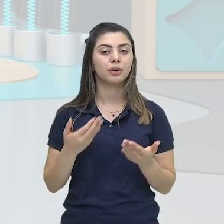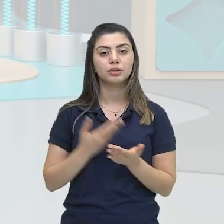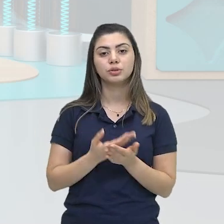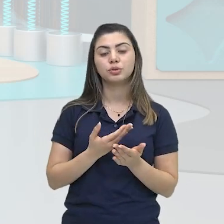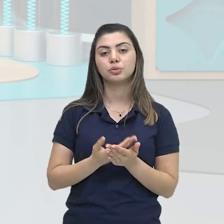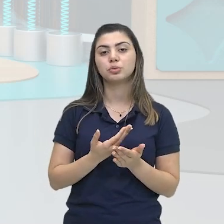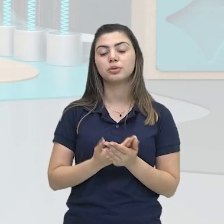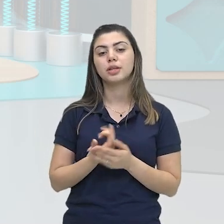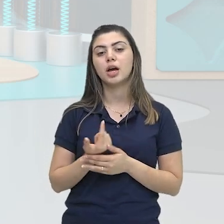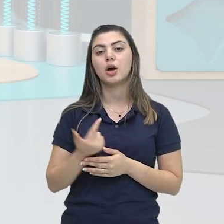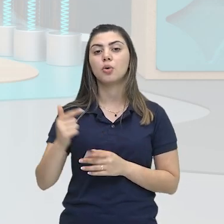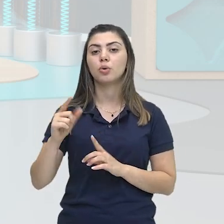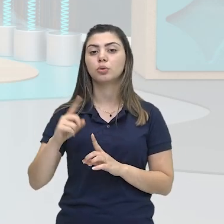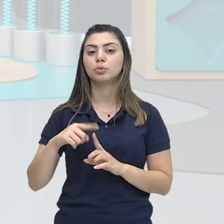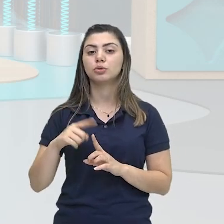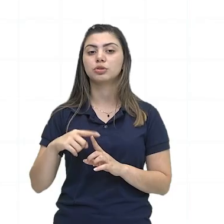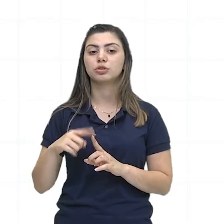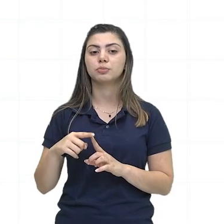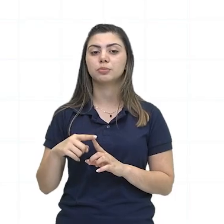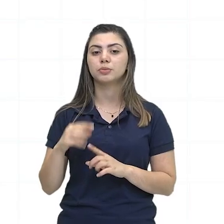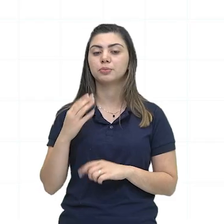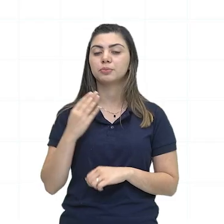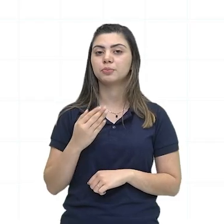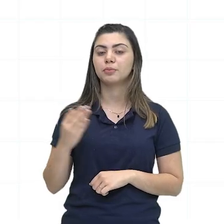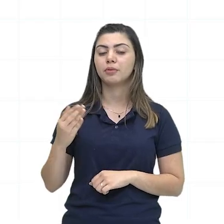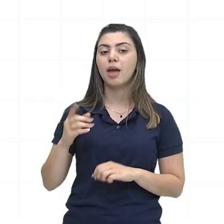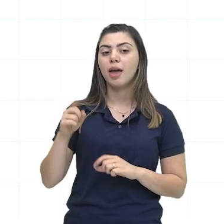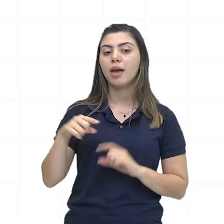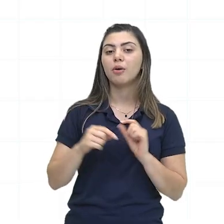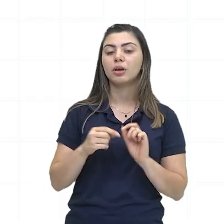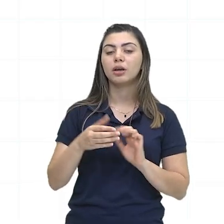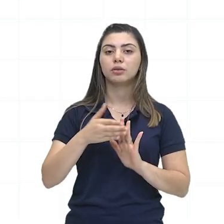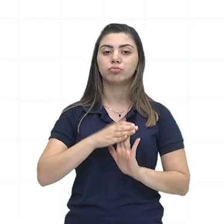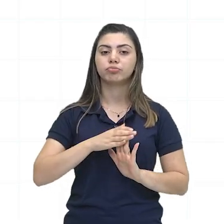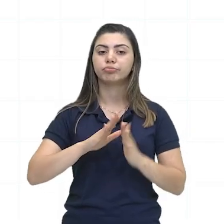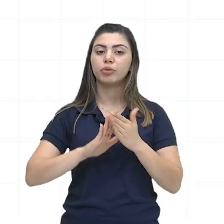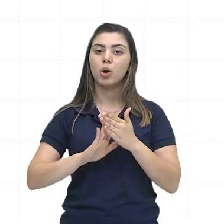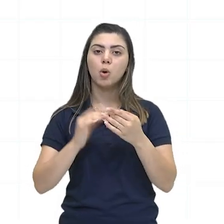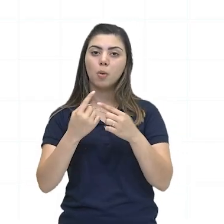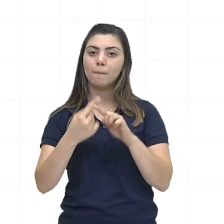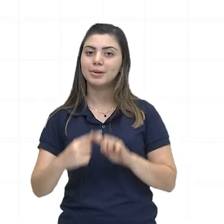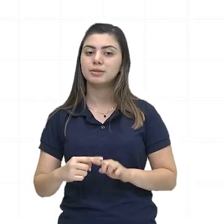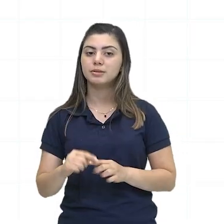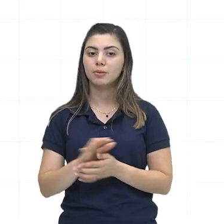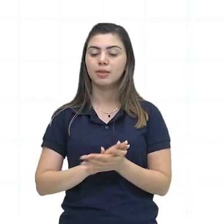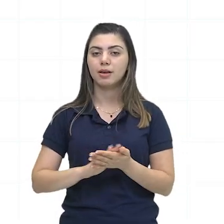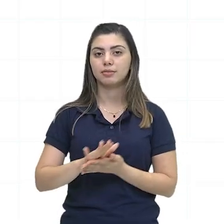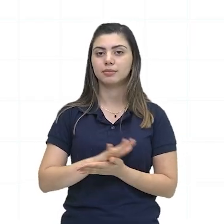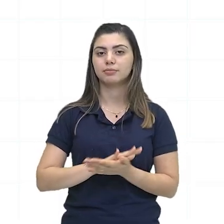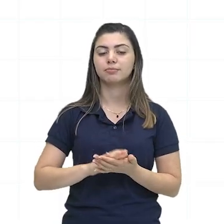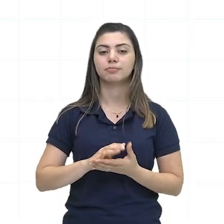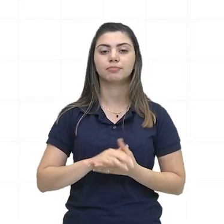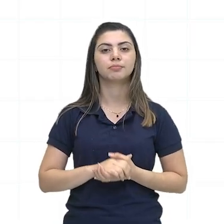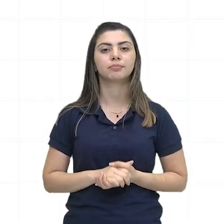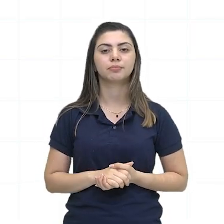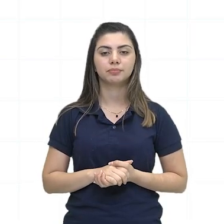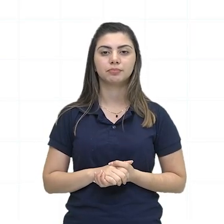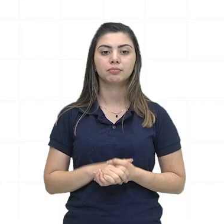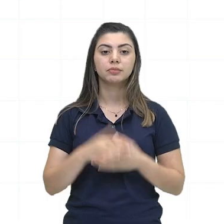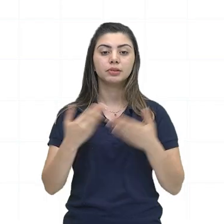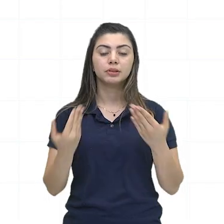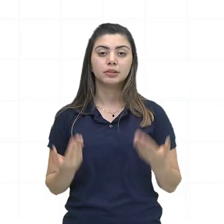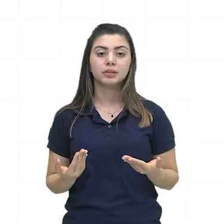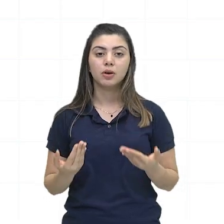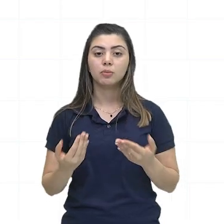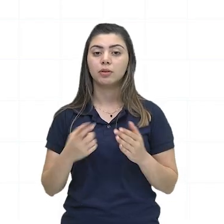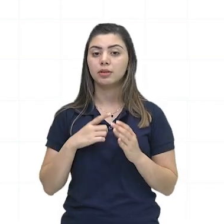ginástica não competitiva. Vamos lá? Muito bem. Então, nesse tipo de ginástica, não